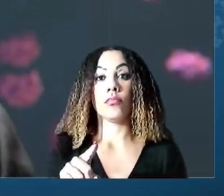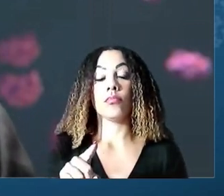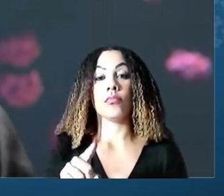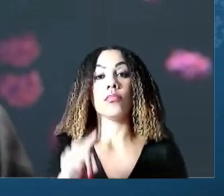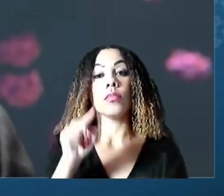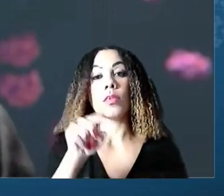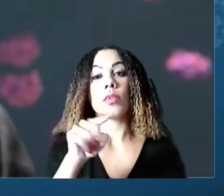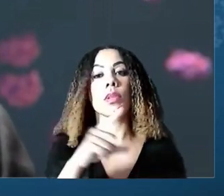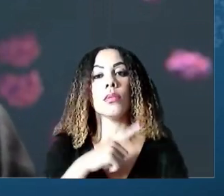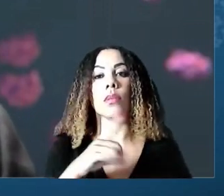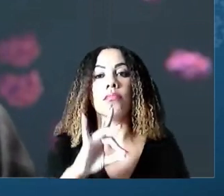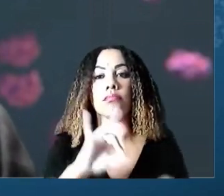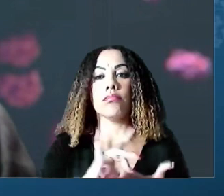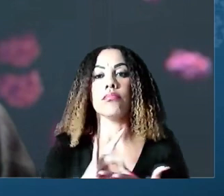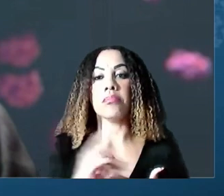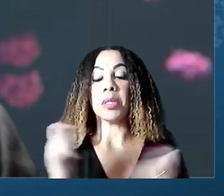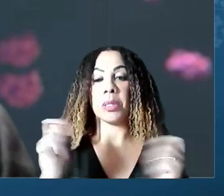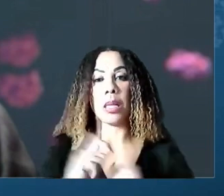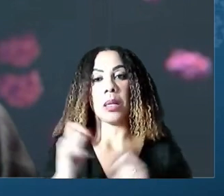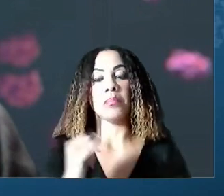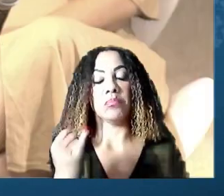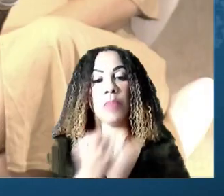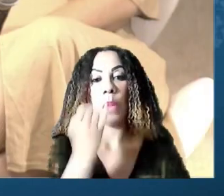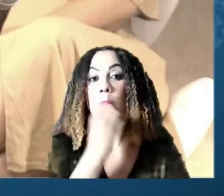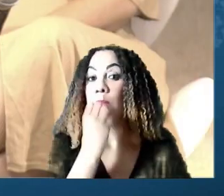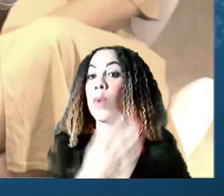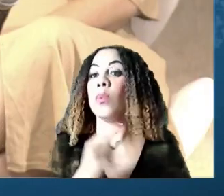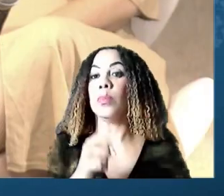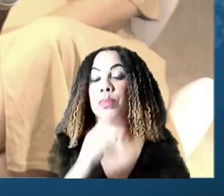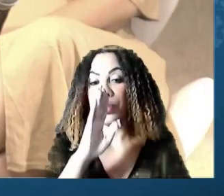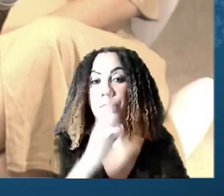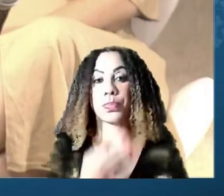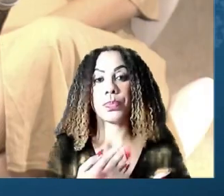Isso tem realmente muito potencial.